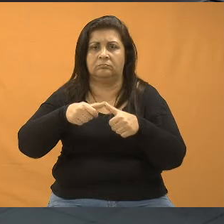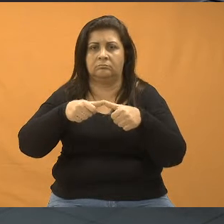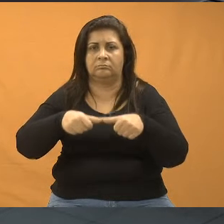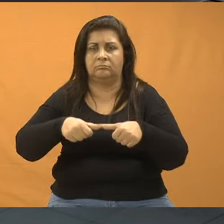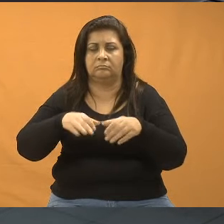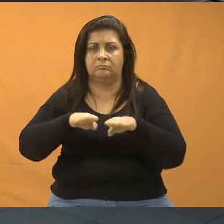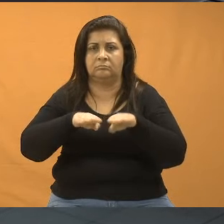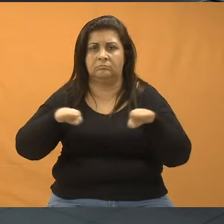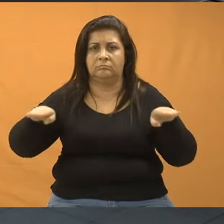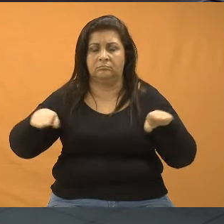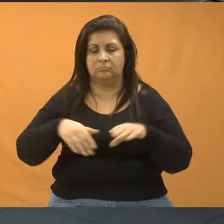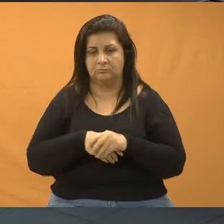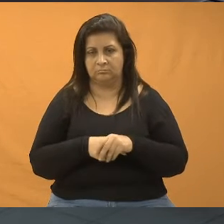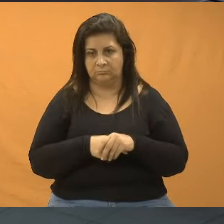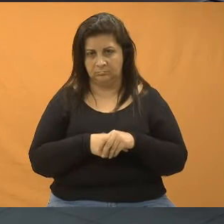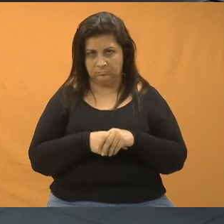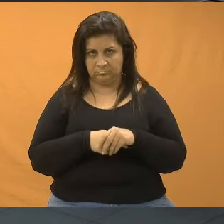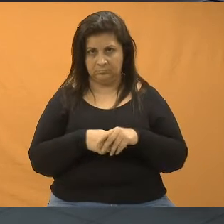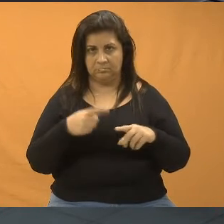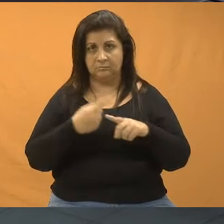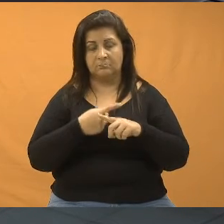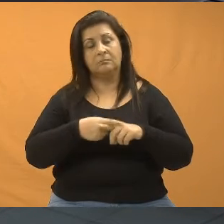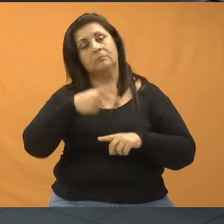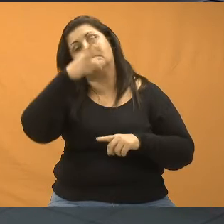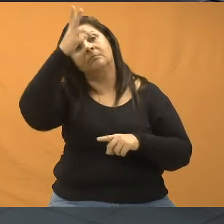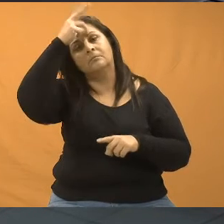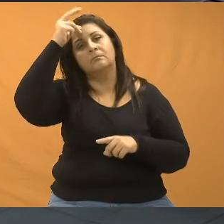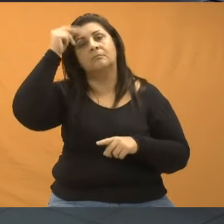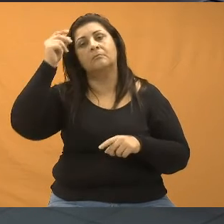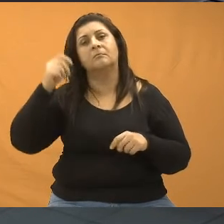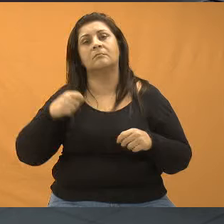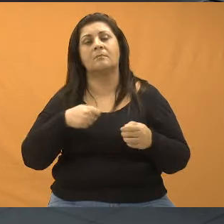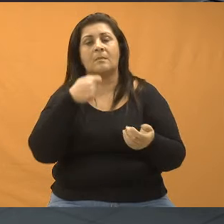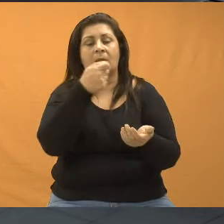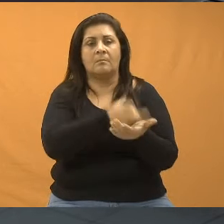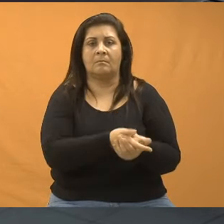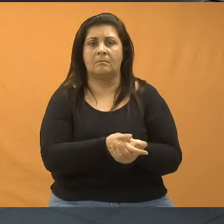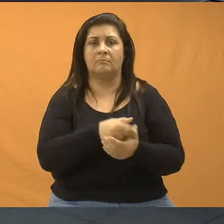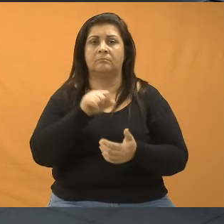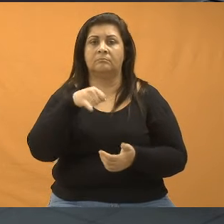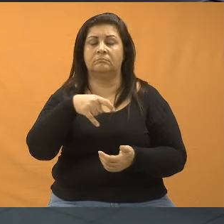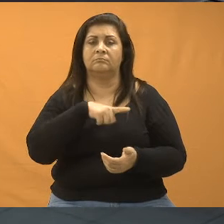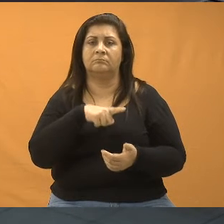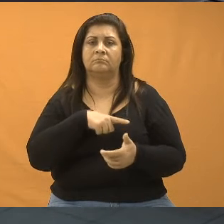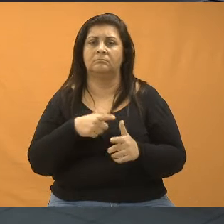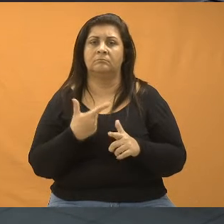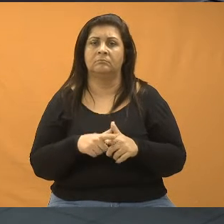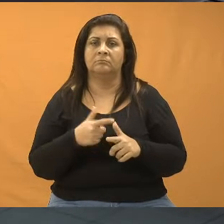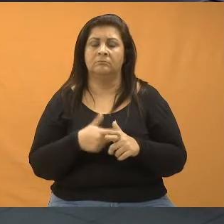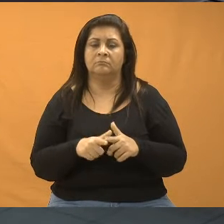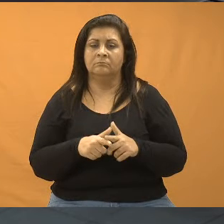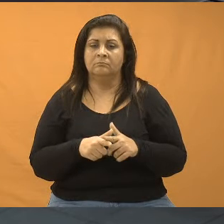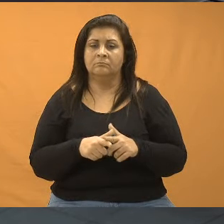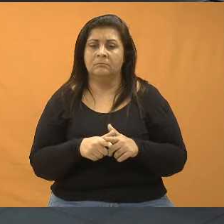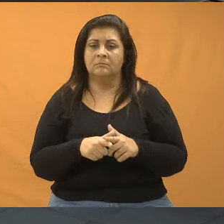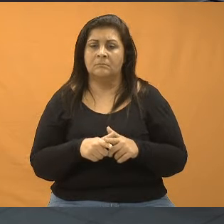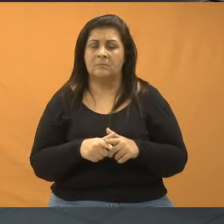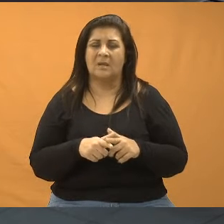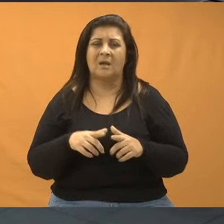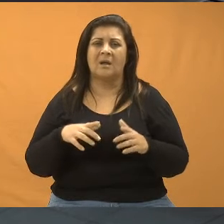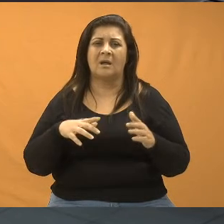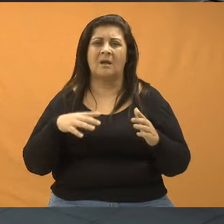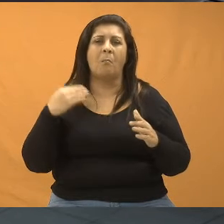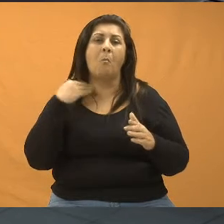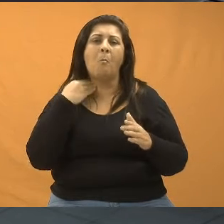toda vez que, além dos repasses que a prefeitura faz, quando tem um problema grande que nem bloqueia a